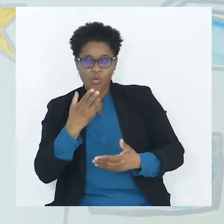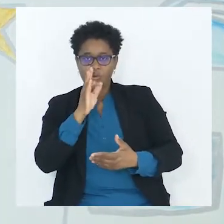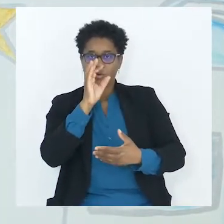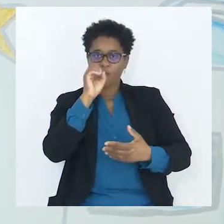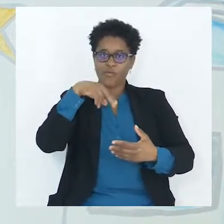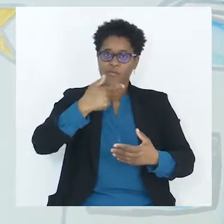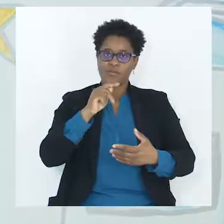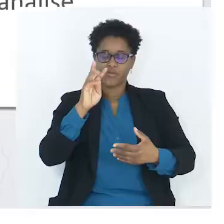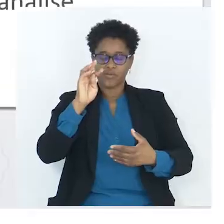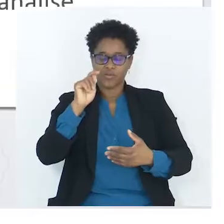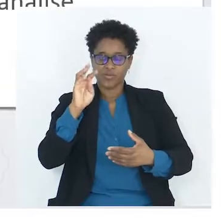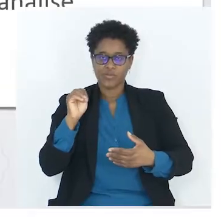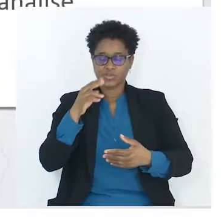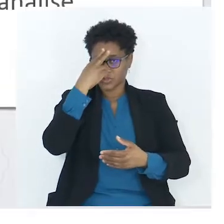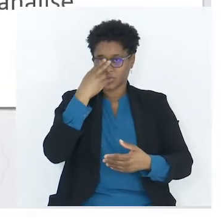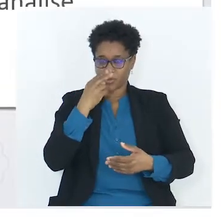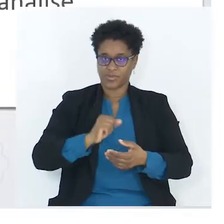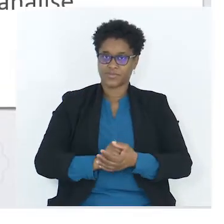ou fontes históricas.